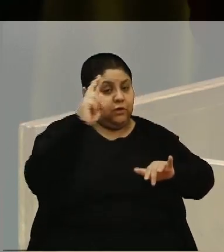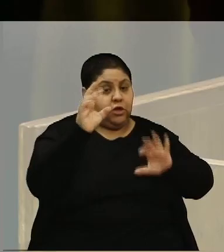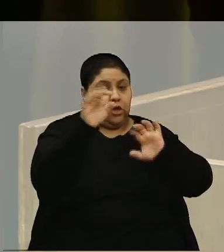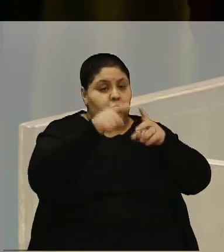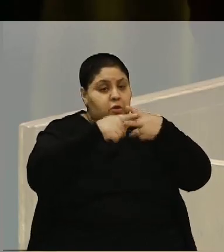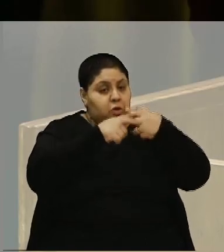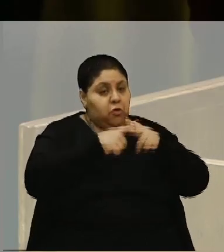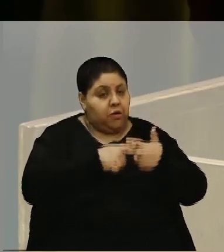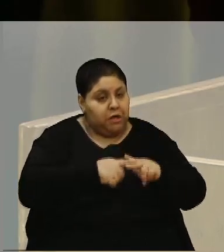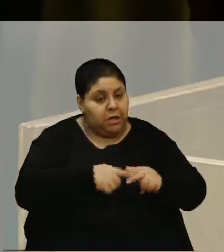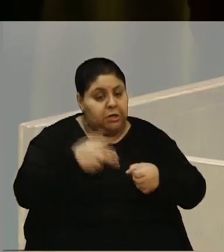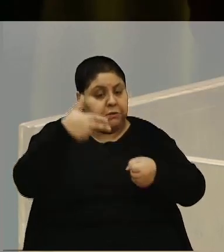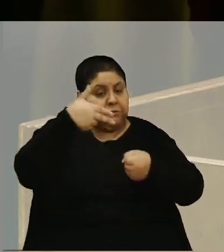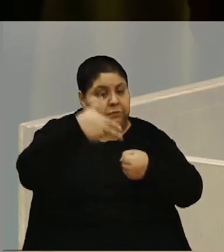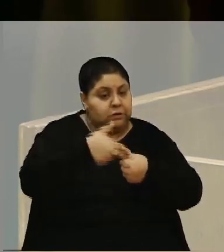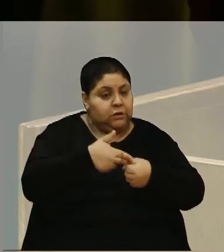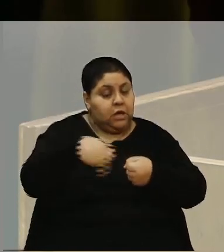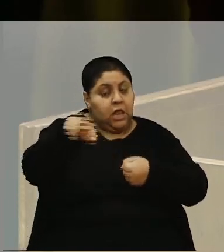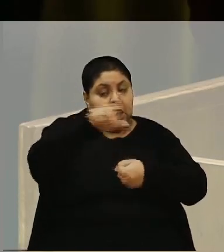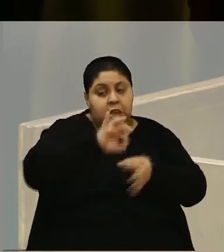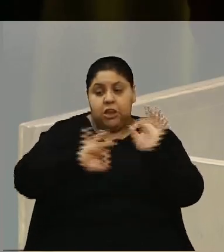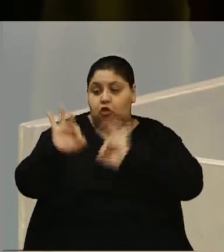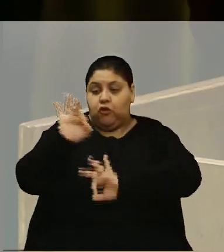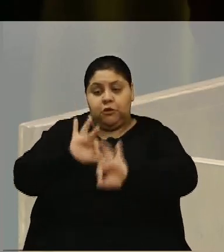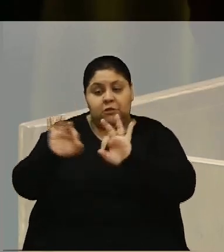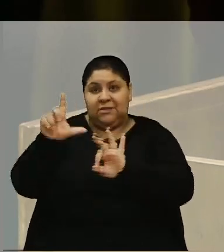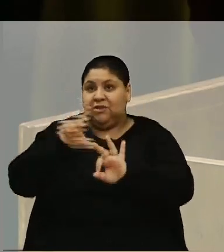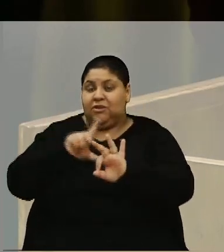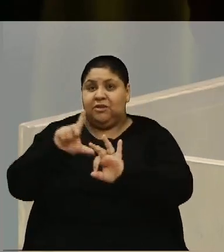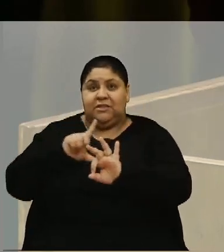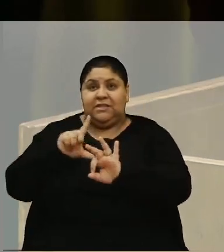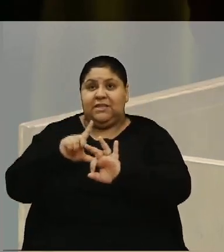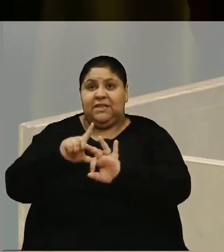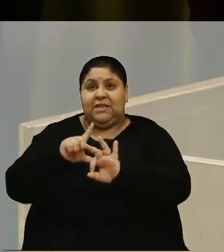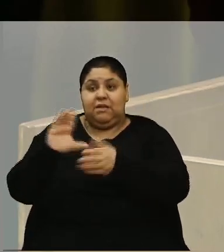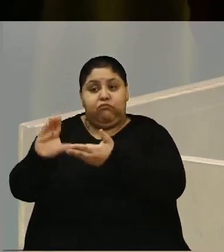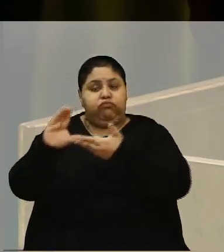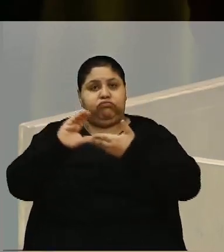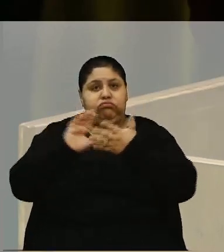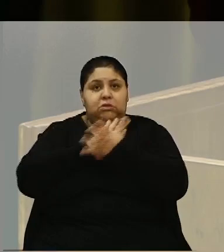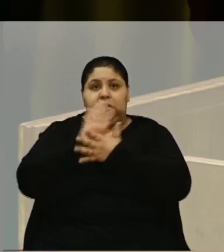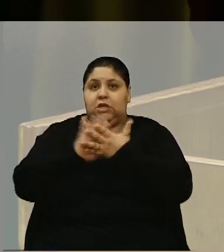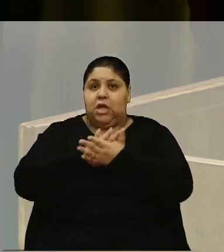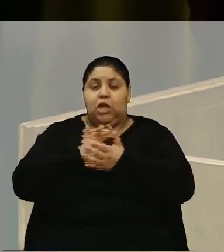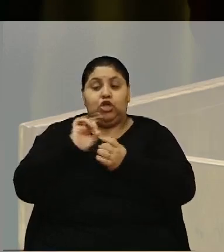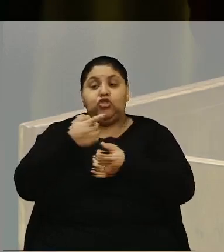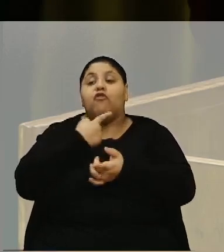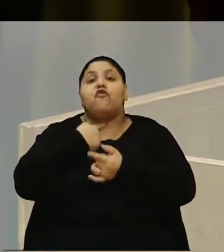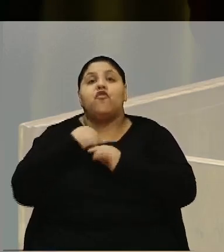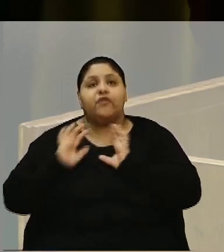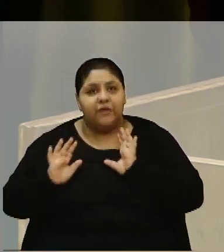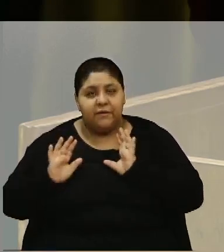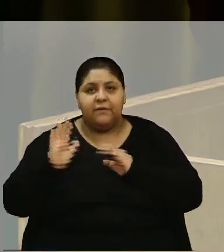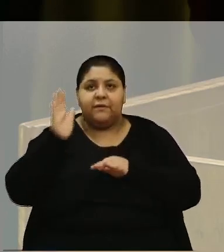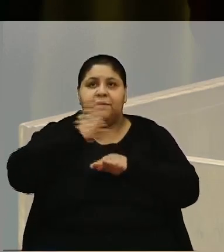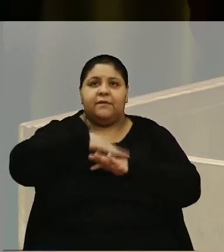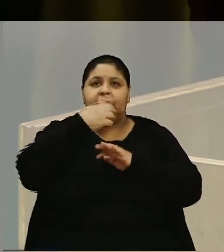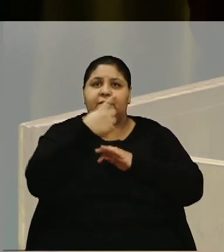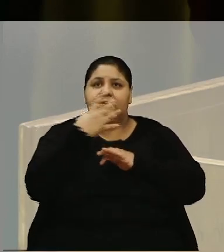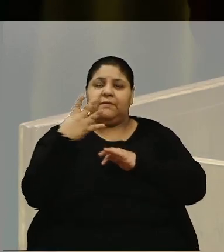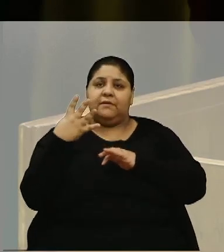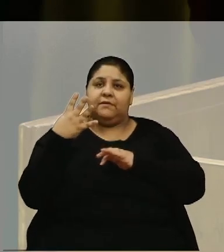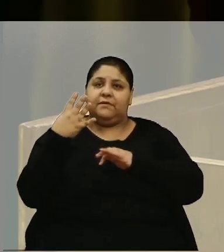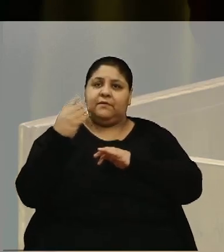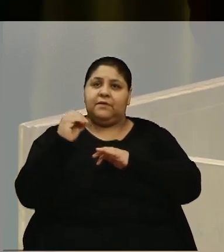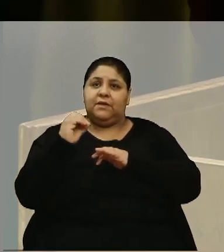cara que bota combustível. A nossa organização não tem nada, a não ser muita vontade. A gente teve mais de 140 horas de